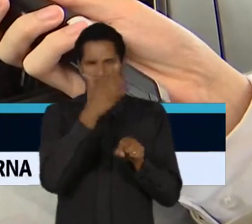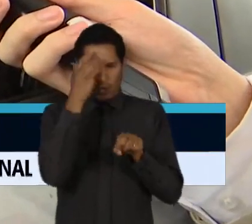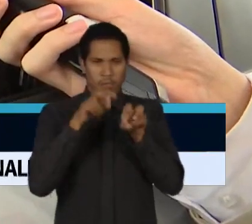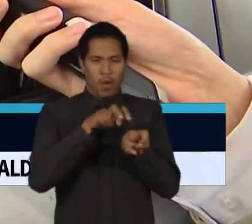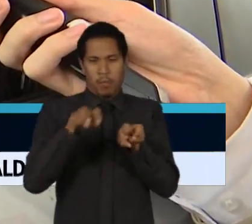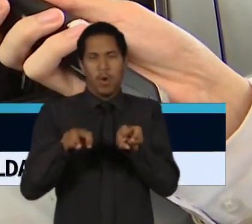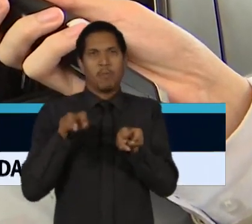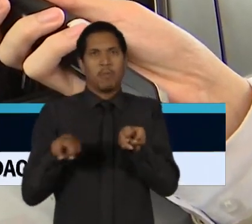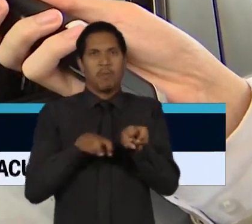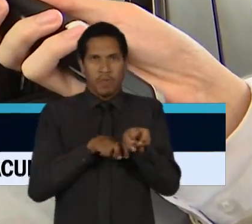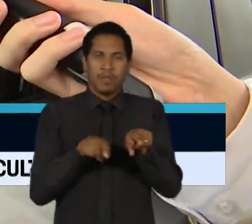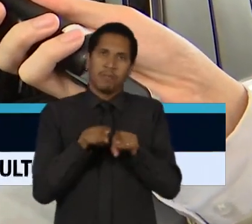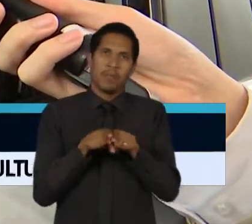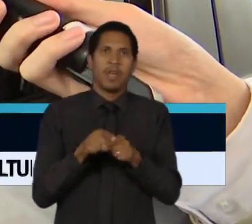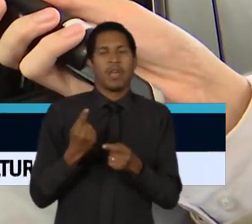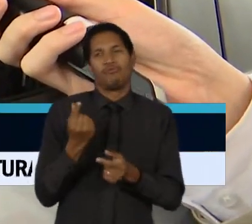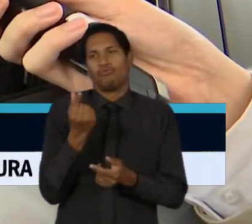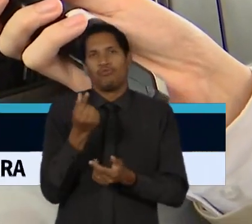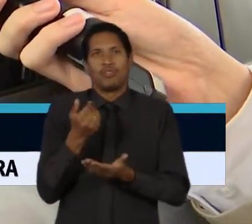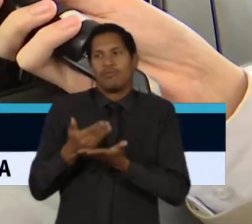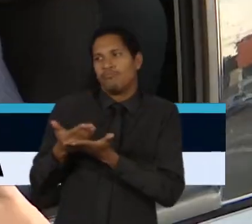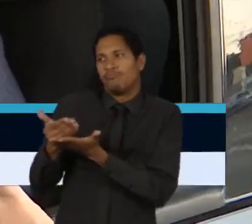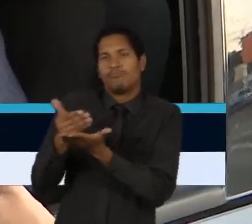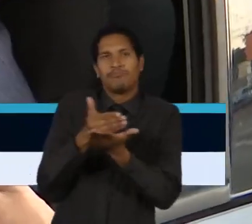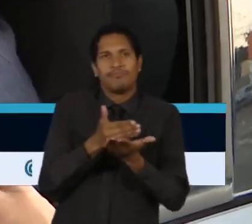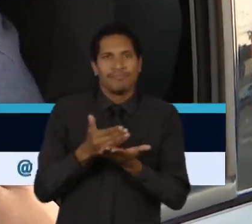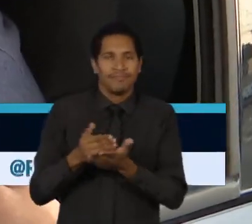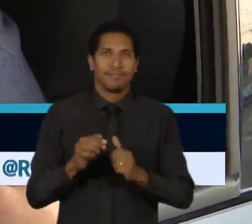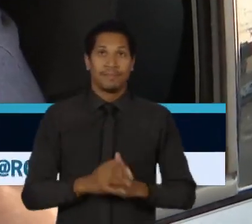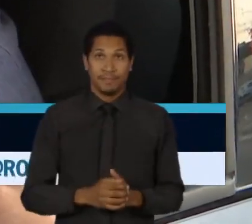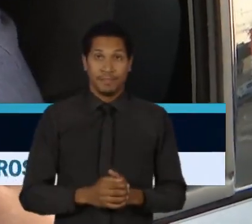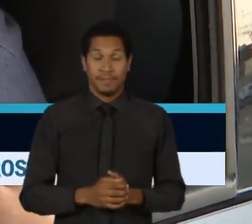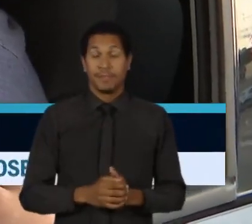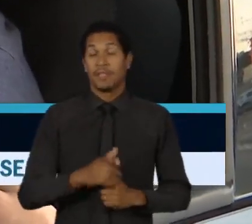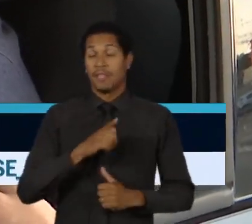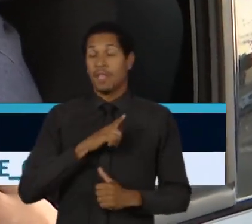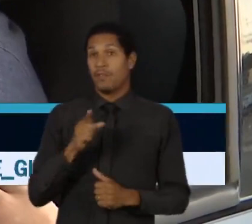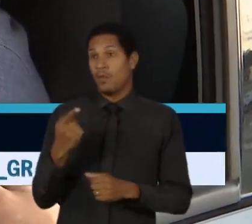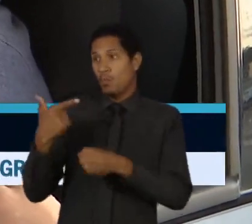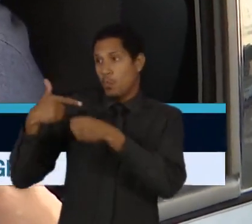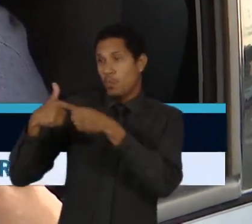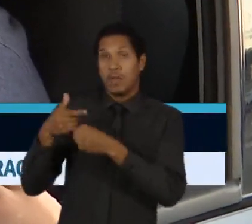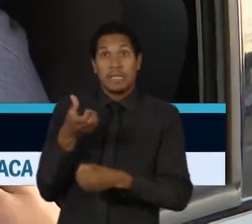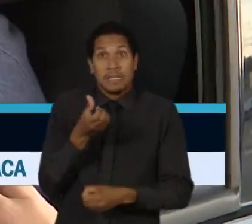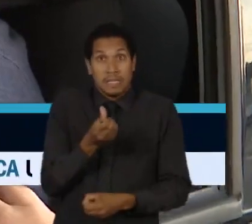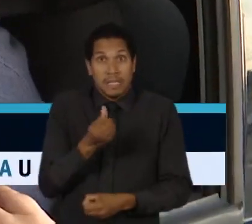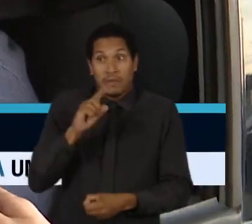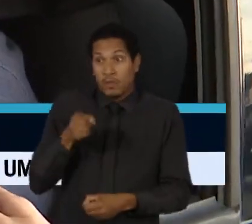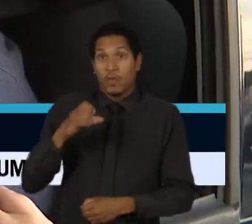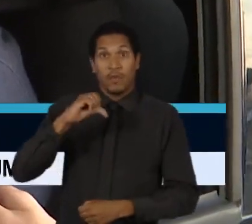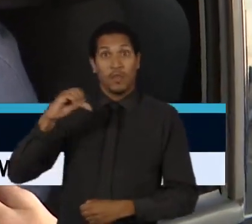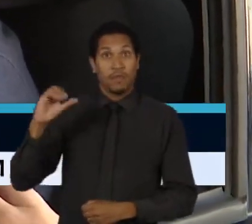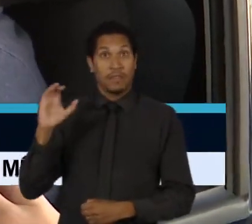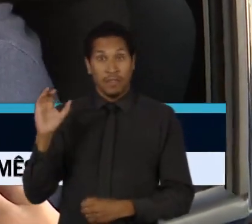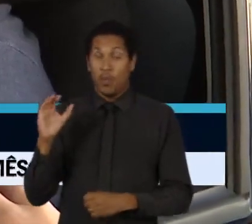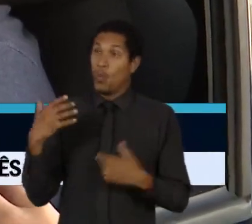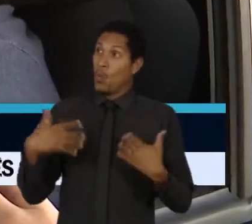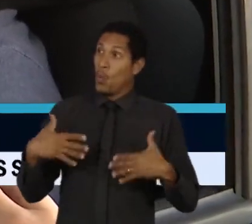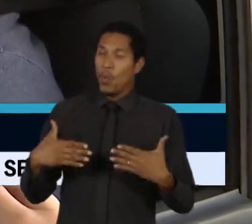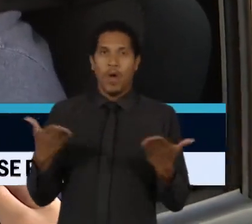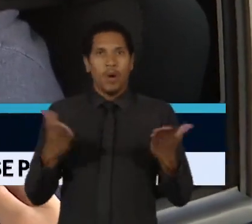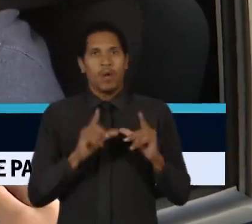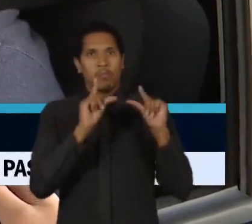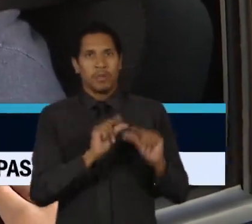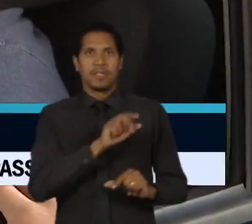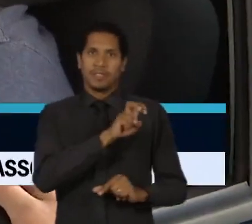rachando a gasolina e isso diminui um pouco o valor do combustível. Acabei de sair de um posto que estava R$6,99 a gasolina agora, entendeu? Agora vou pagar